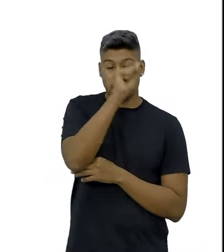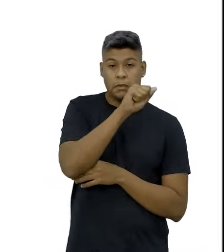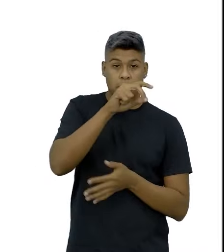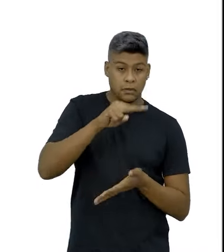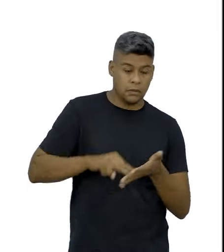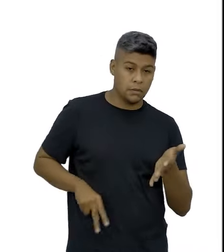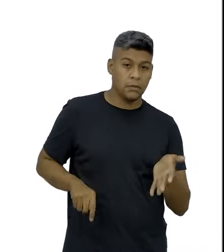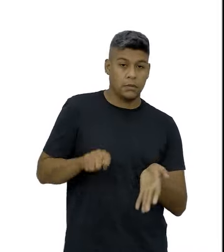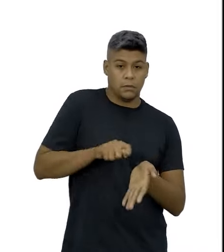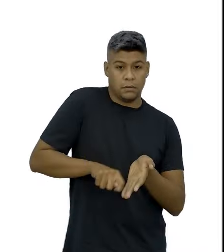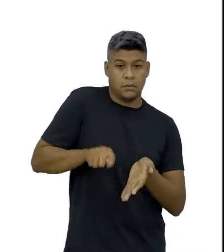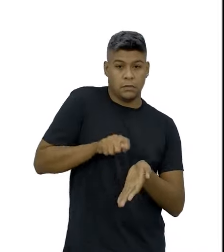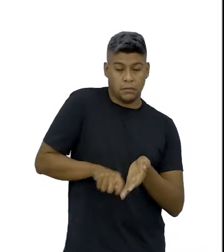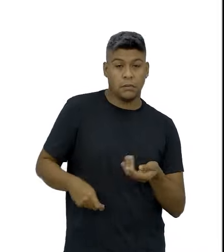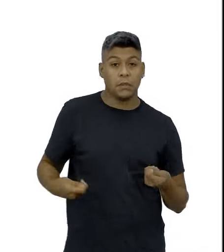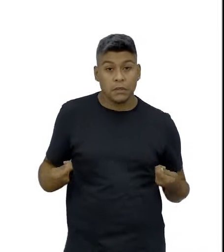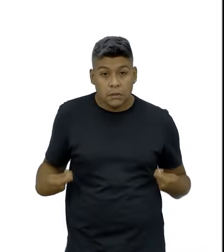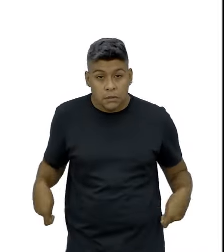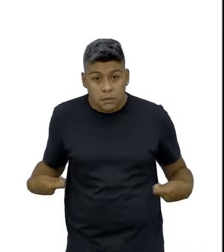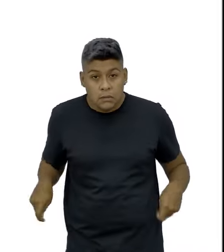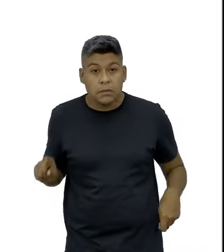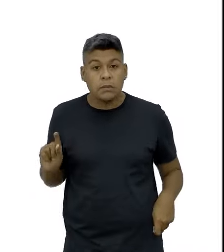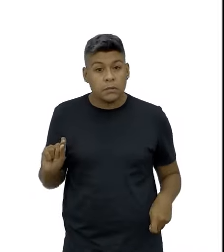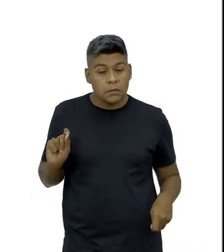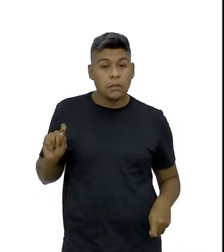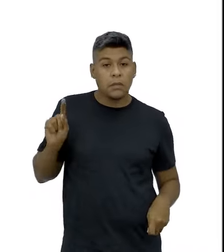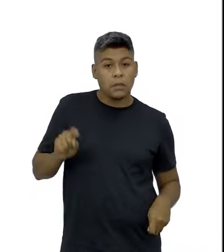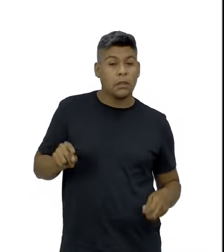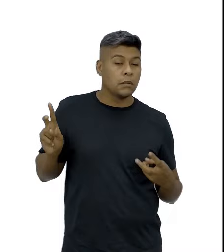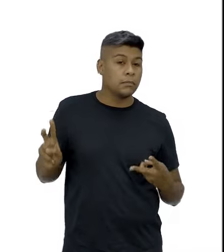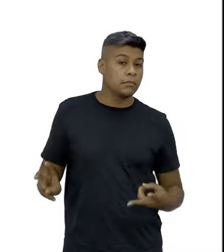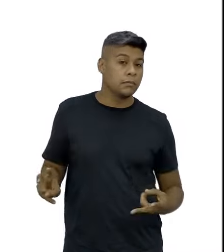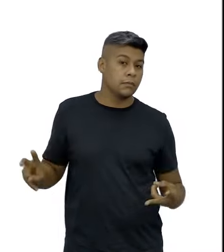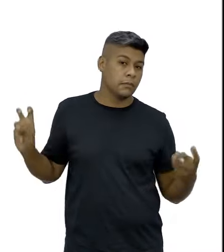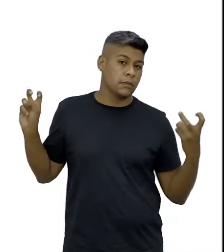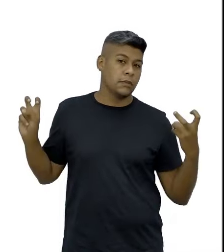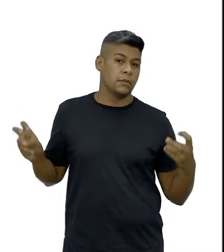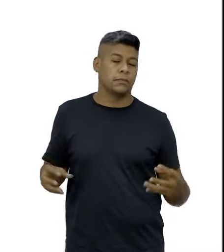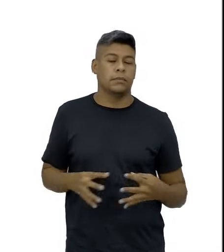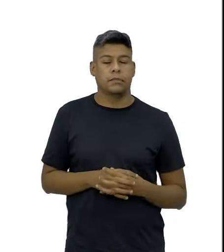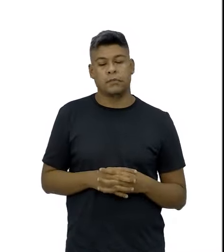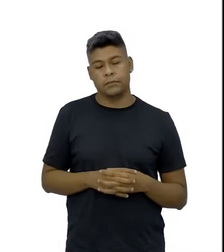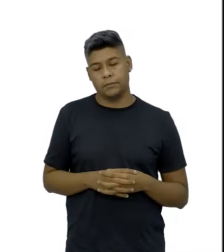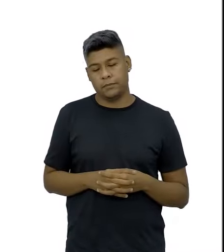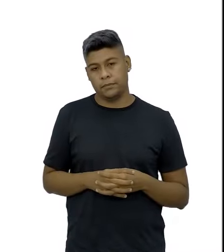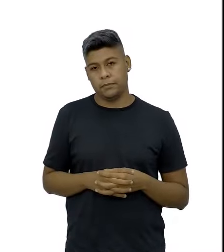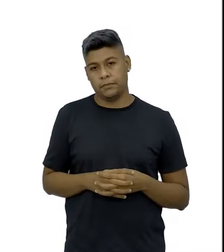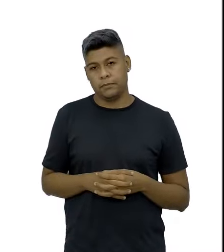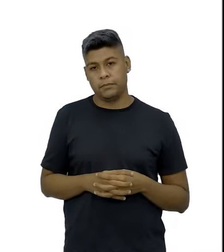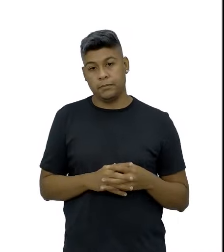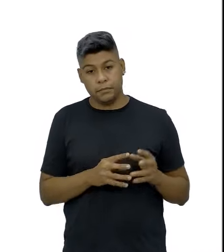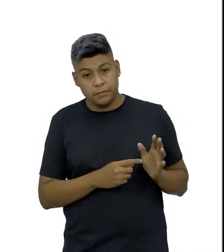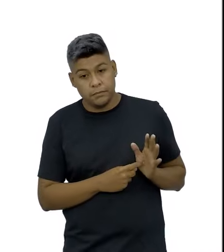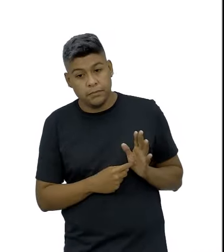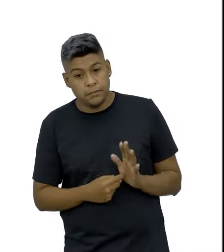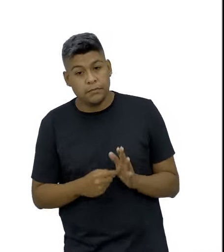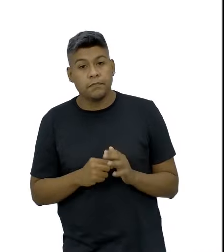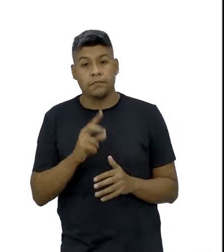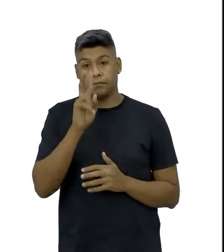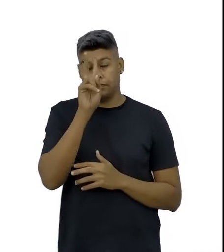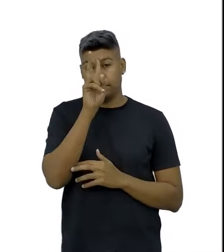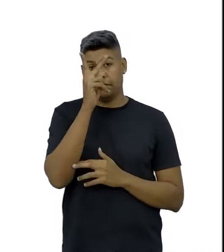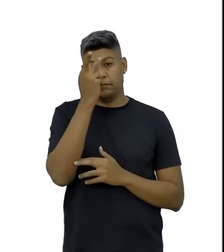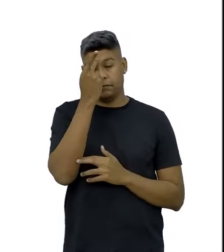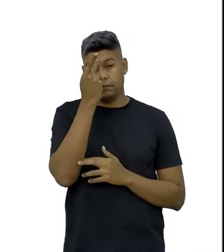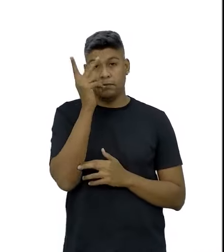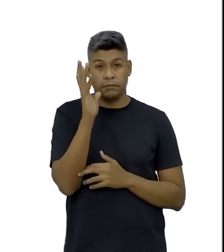escrever, há necessidade deles serem percebidos. E há de destacar um equívoco que costuma